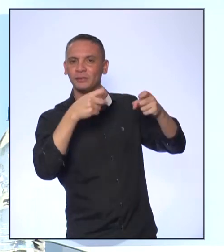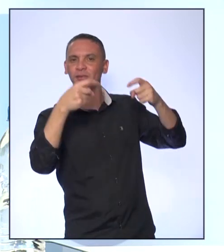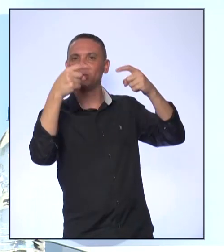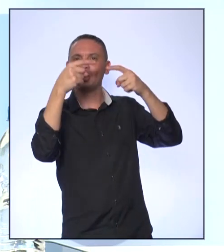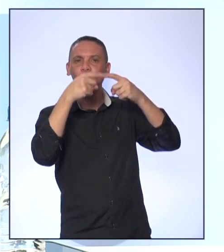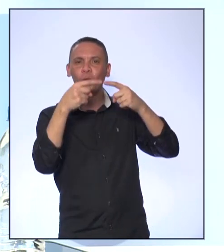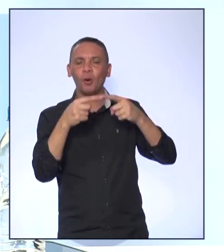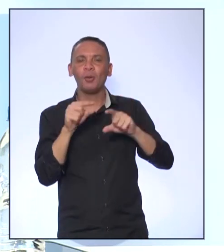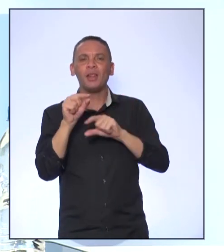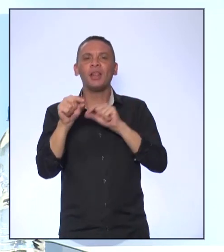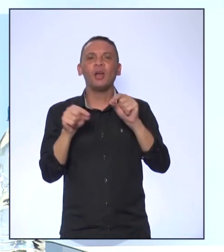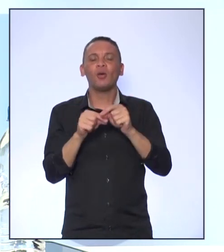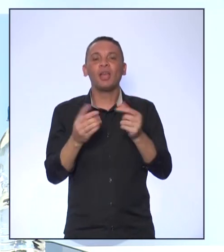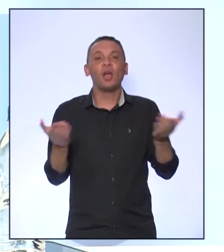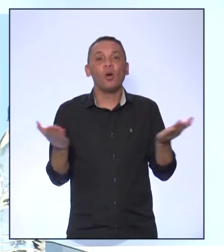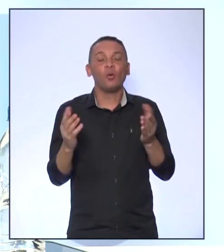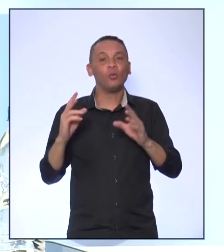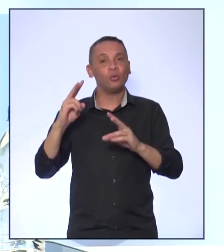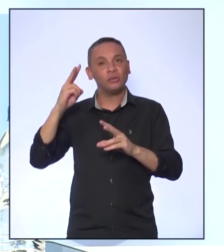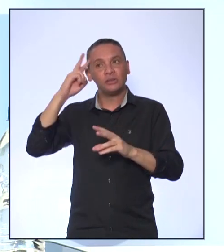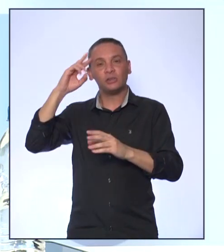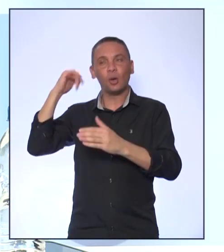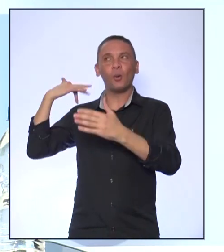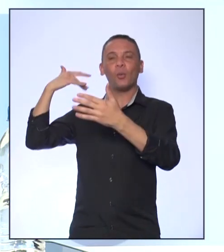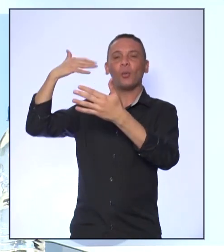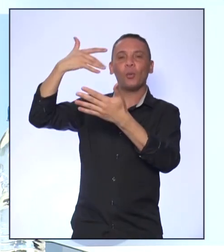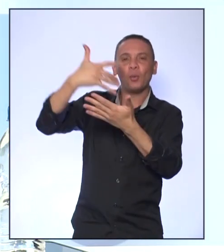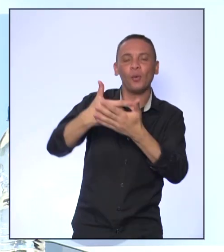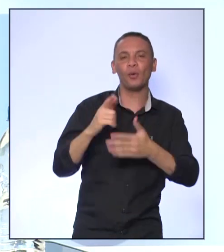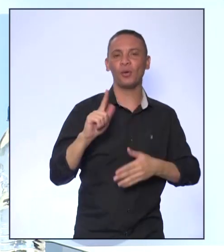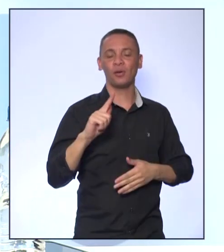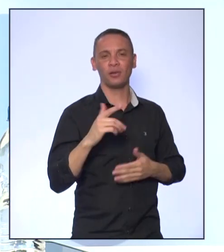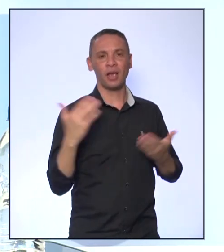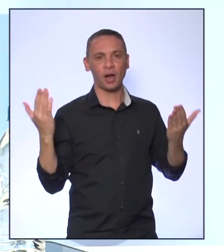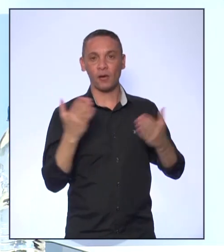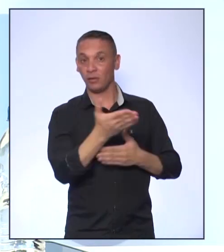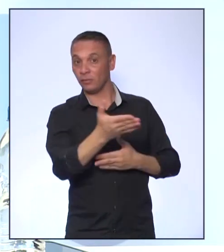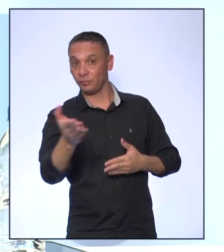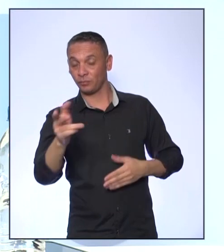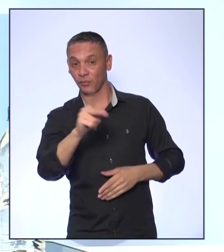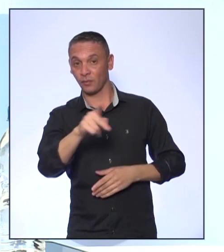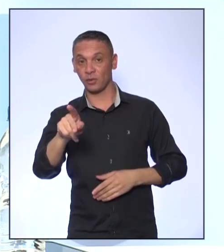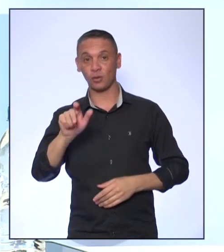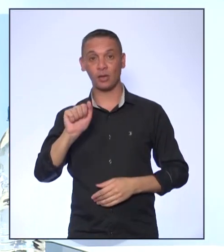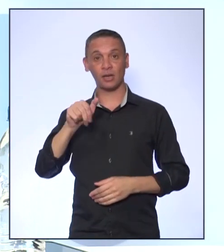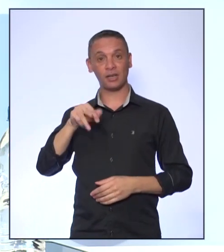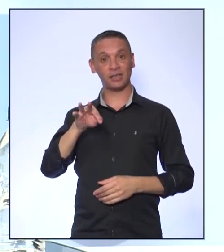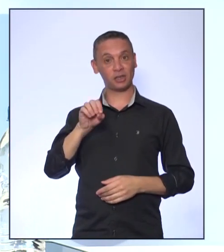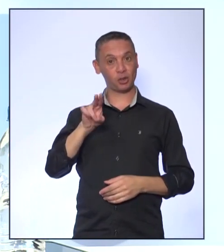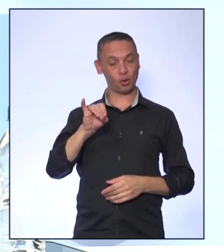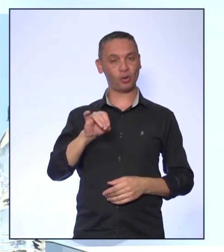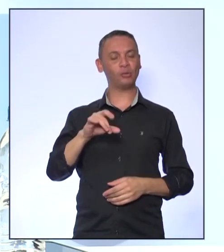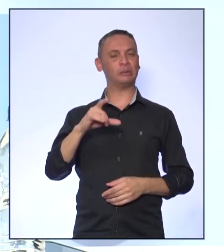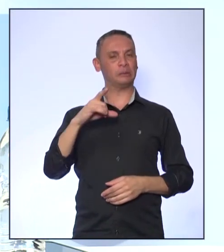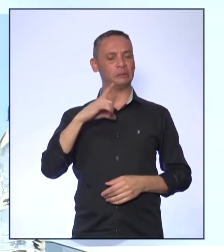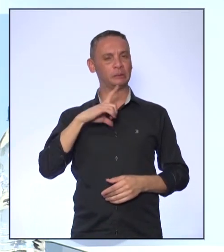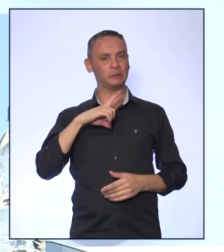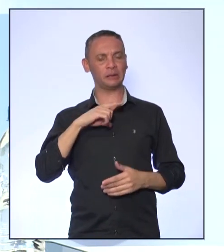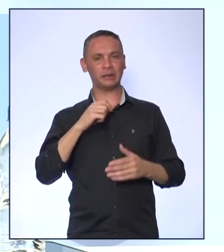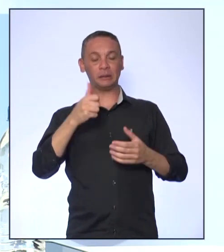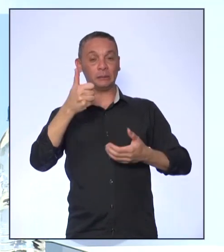contextualizar, né, esse momento histórico e geográfico. E agora eu passo para o professor Antônio, que está cheio aí